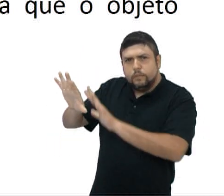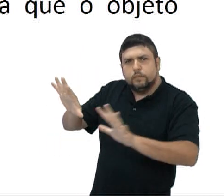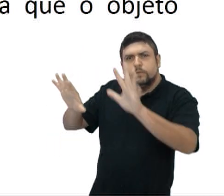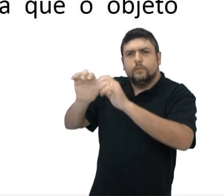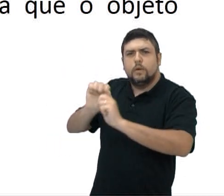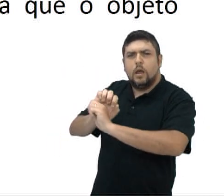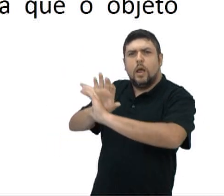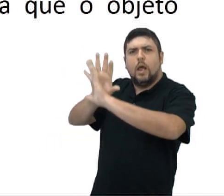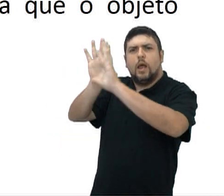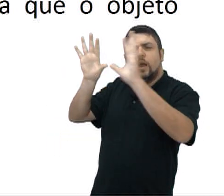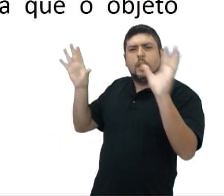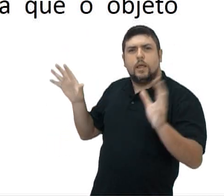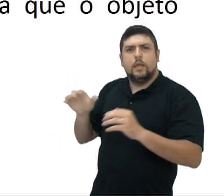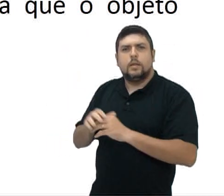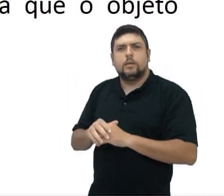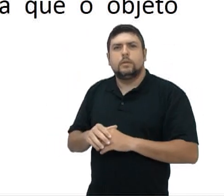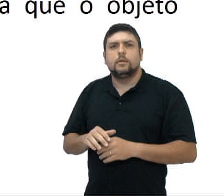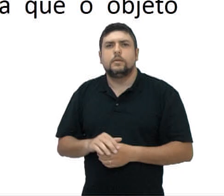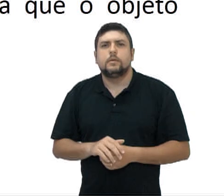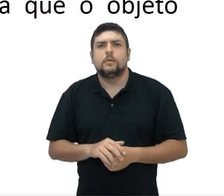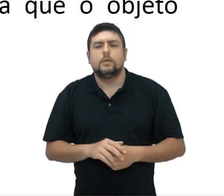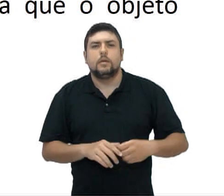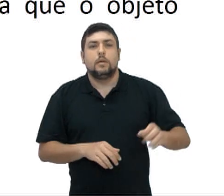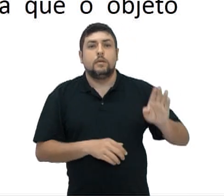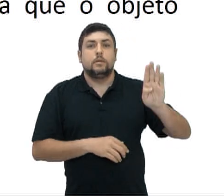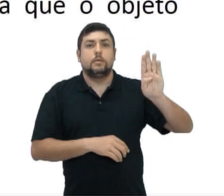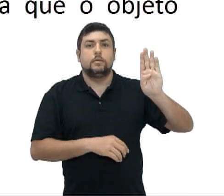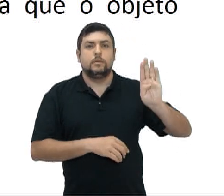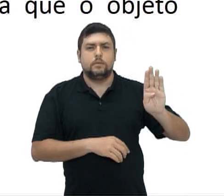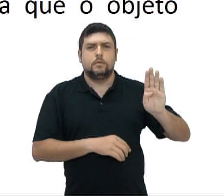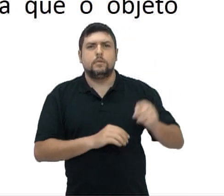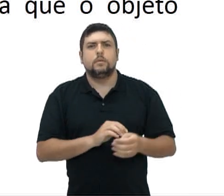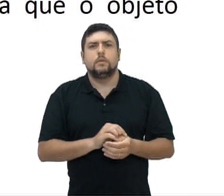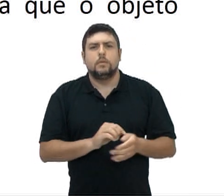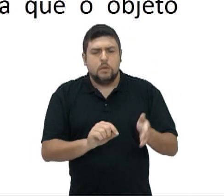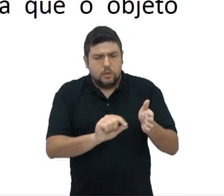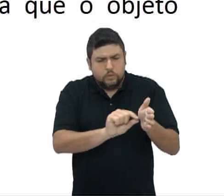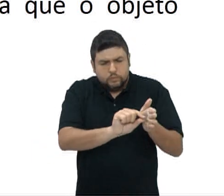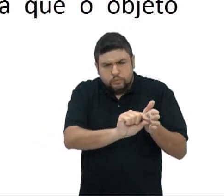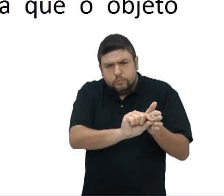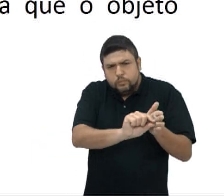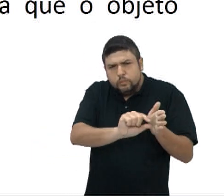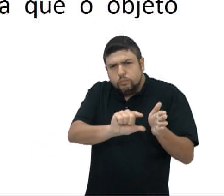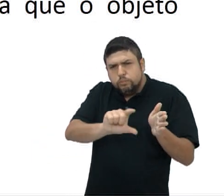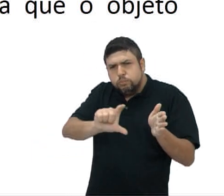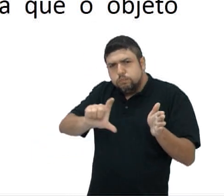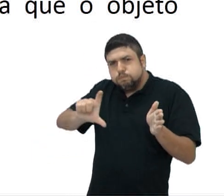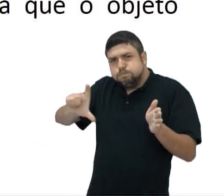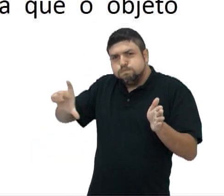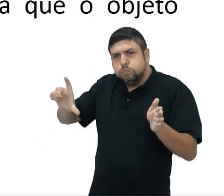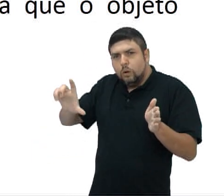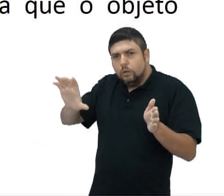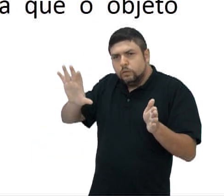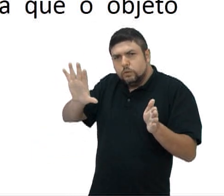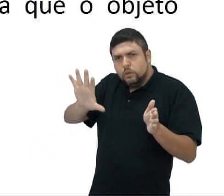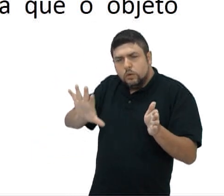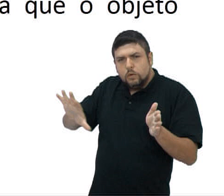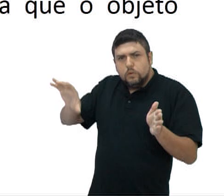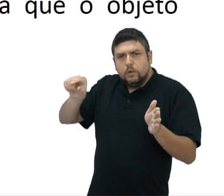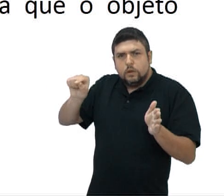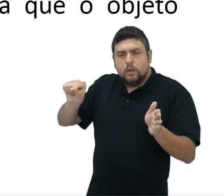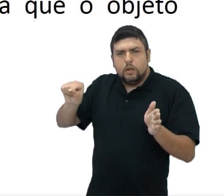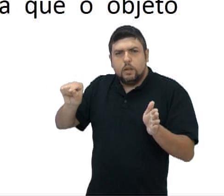o caos dos raios luminosos. Letra B, dimensiona os elementos naturais, com